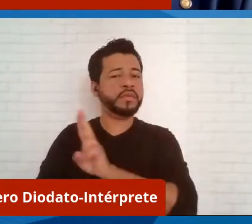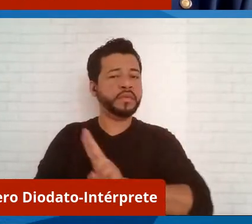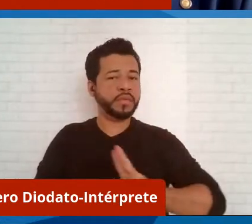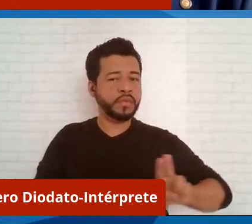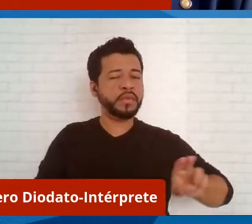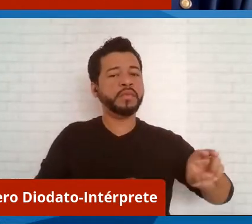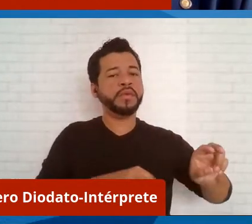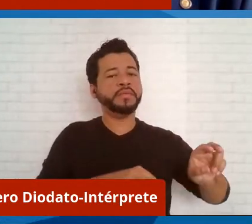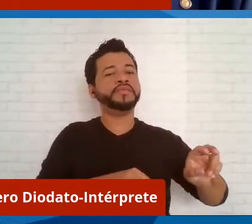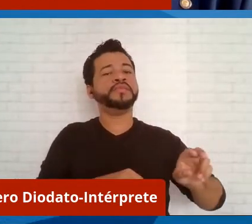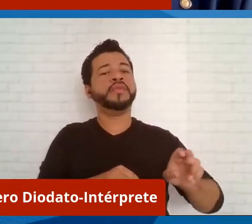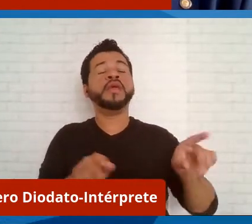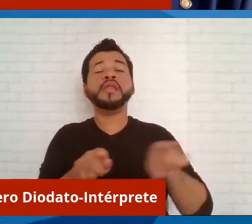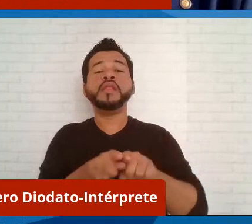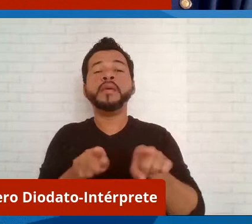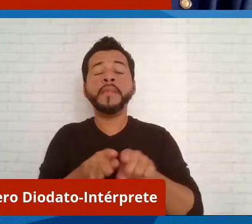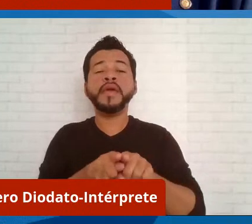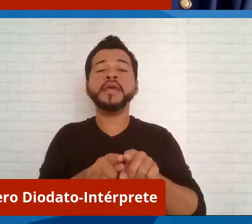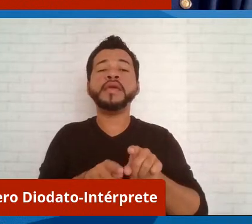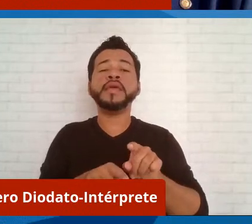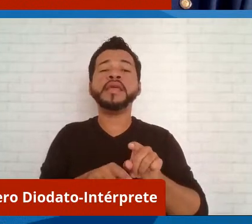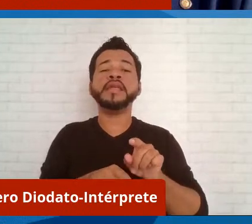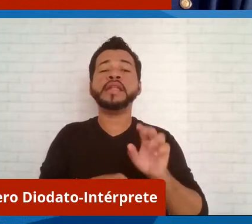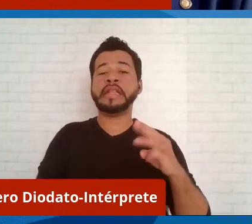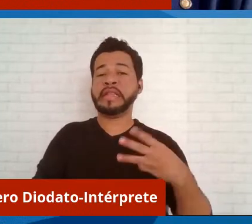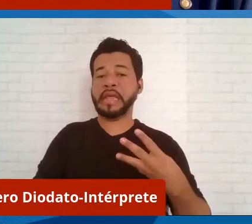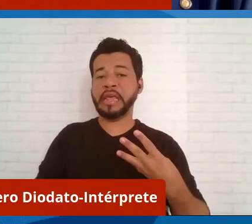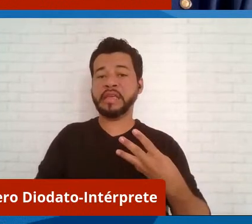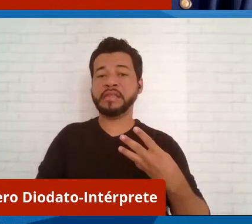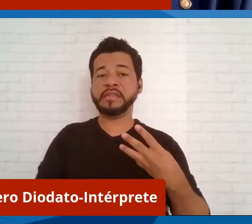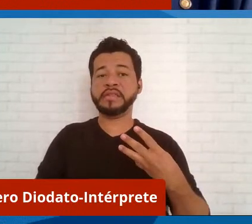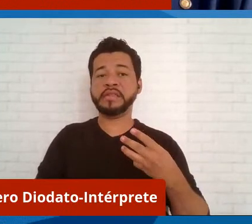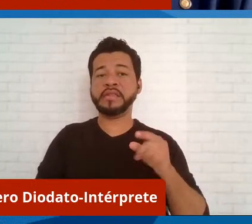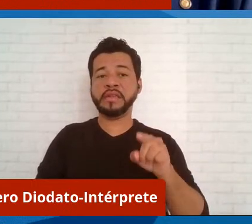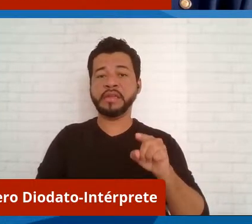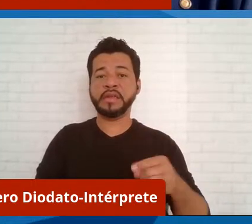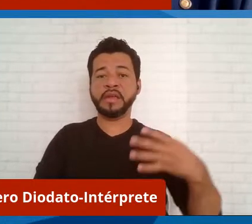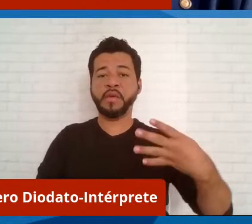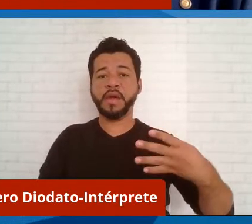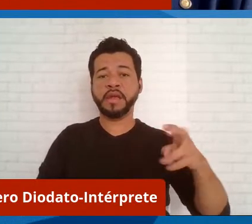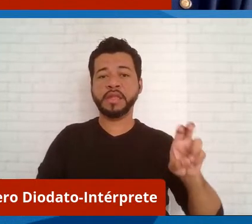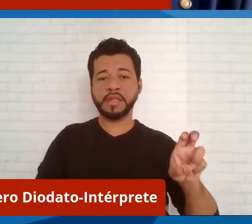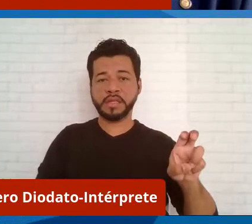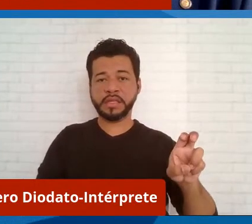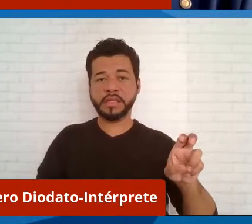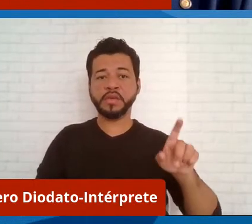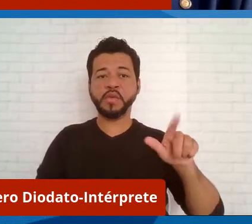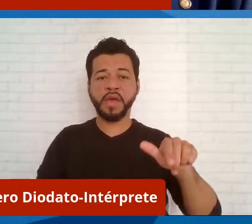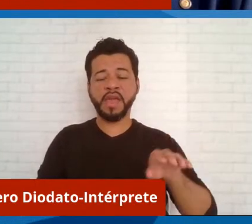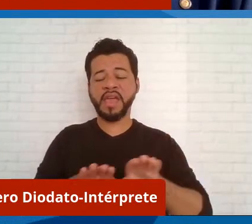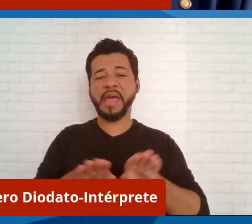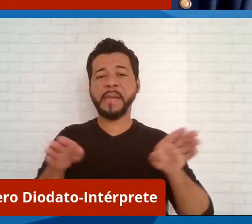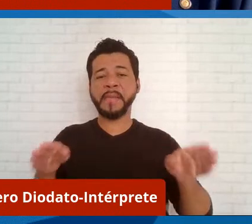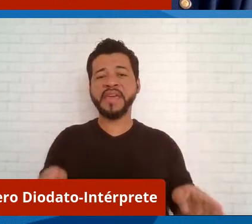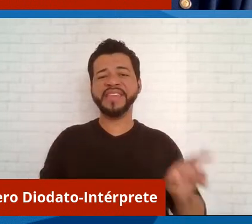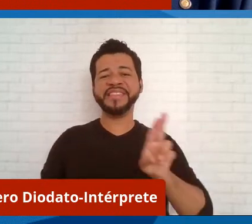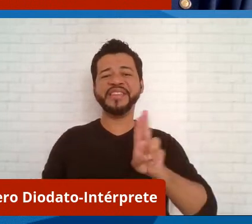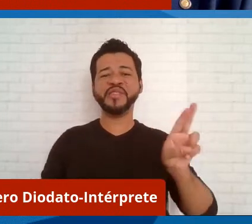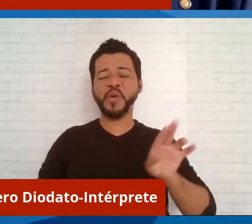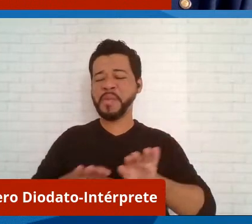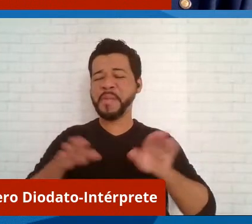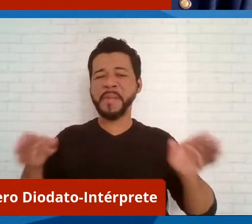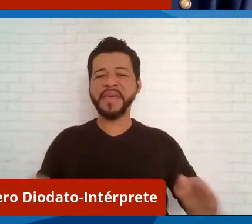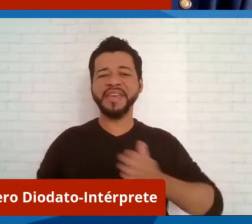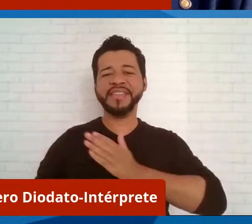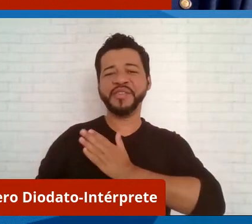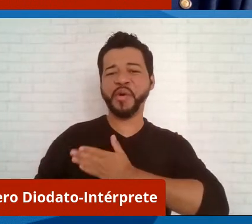às 15h45, a gente tem uma mesa que a gente está chamando a Mesa do Coração, né? A mesa composta